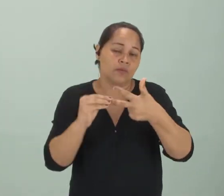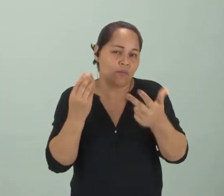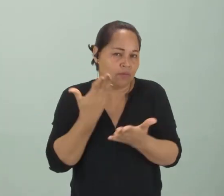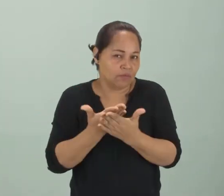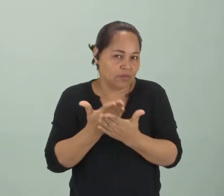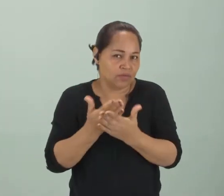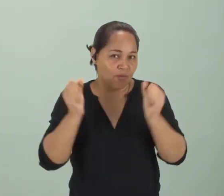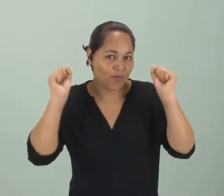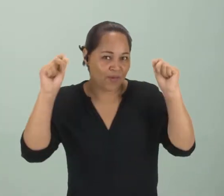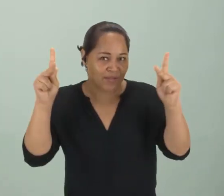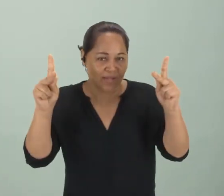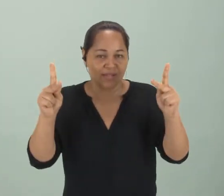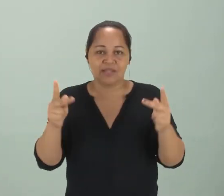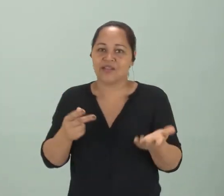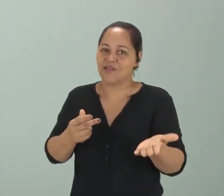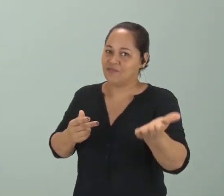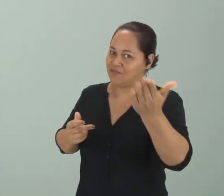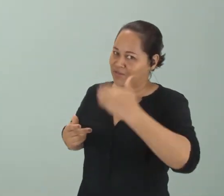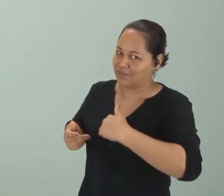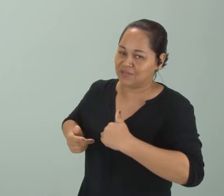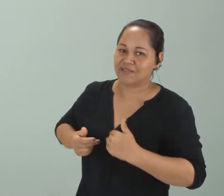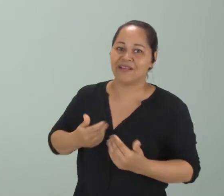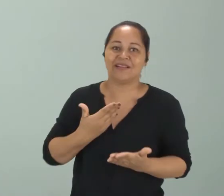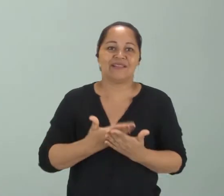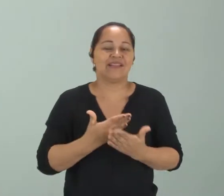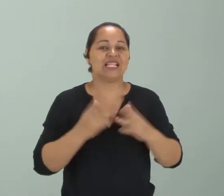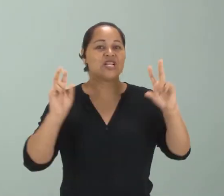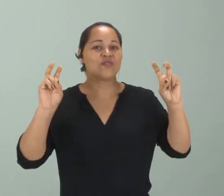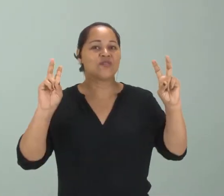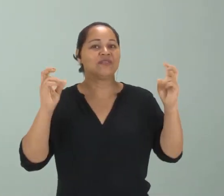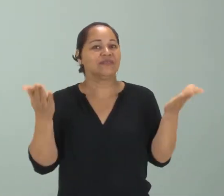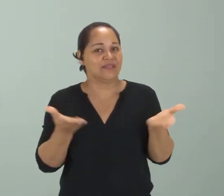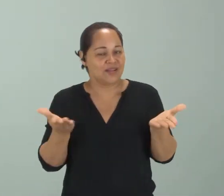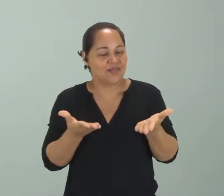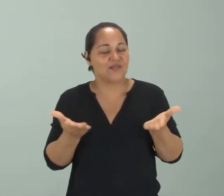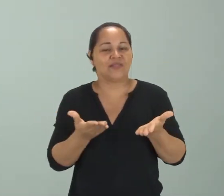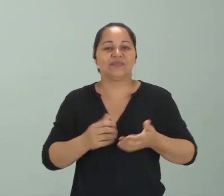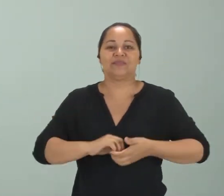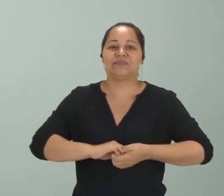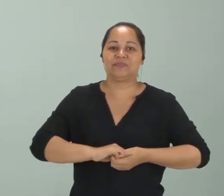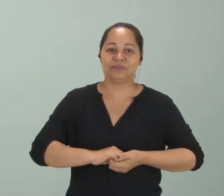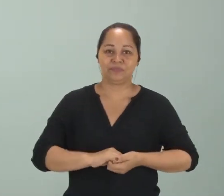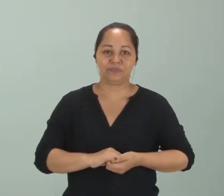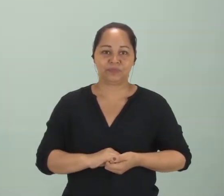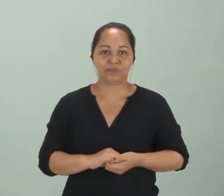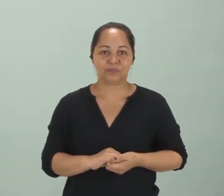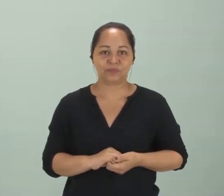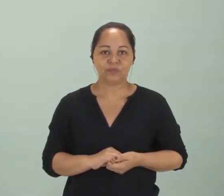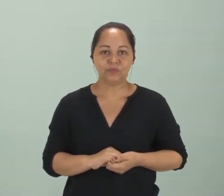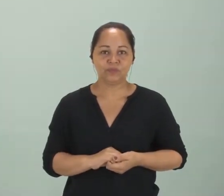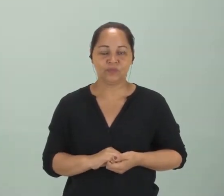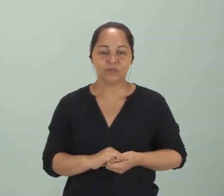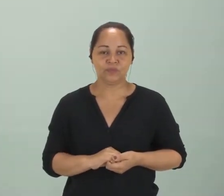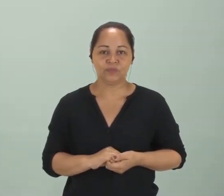estude, ok? Então vamos lá para a nossa aula, certo?